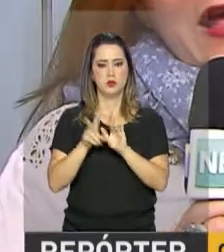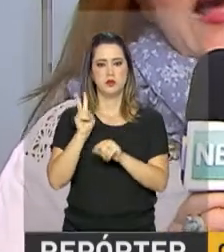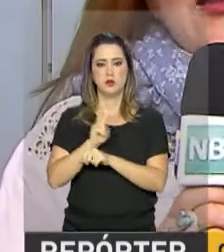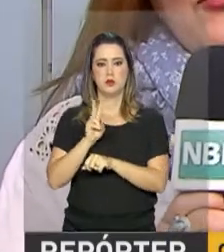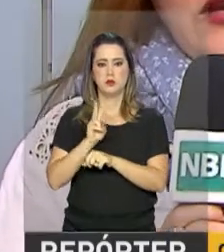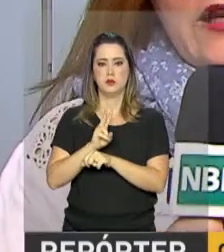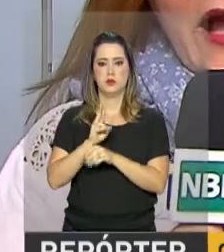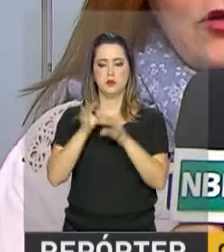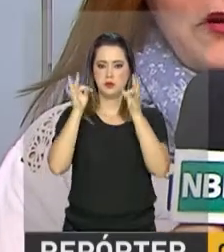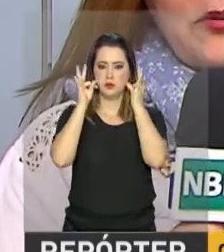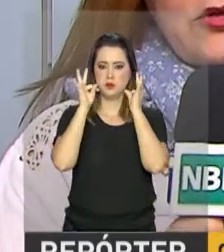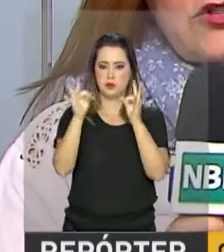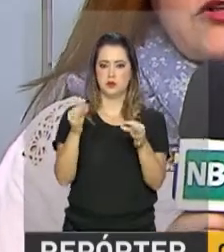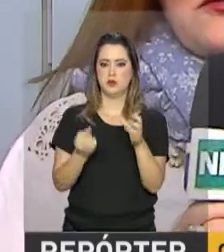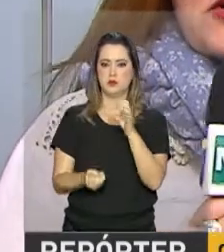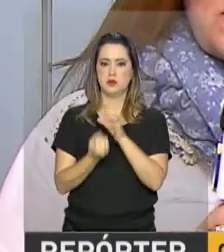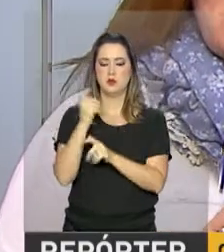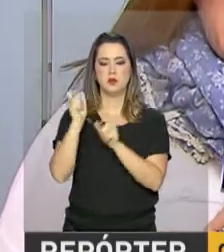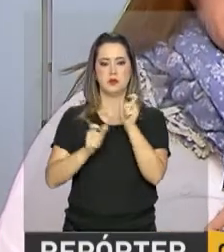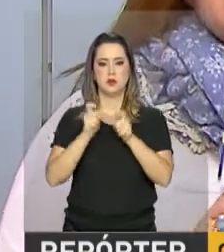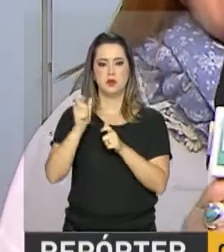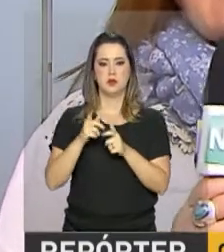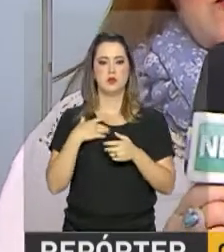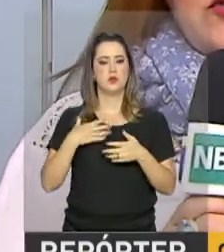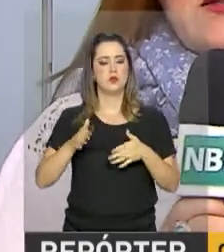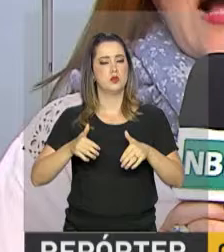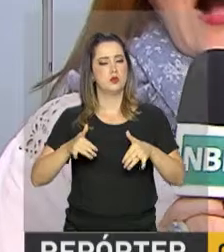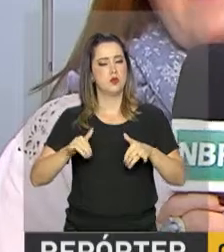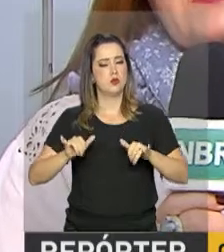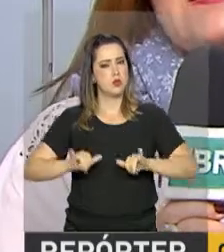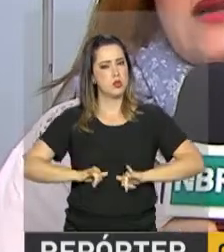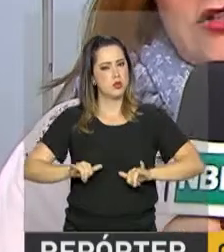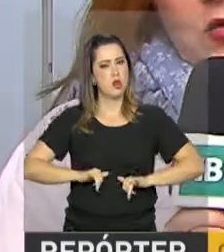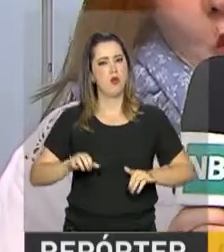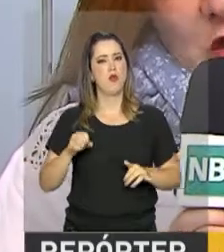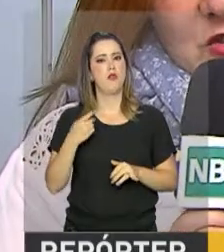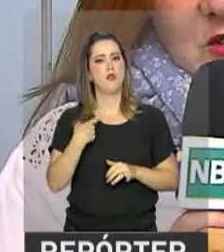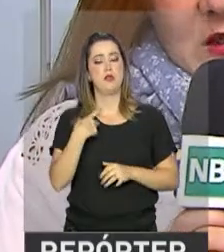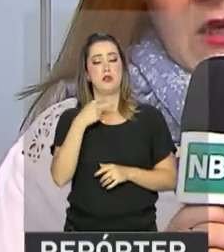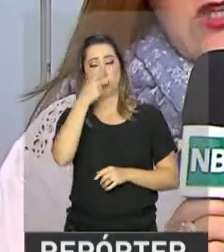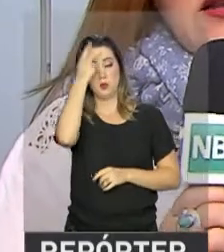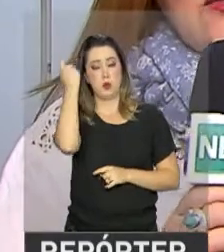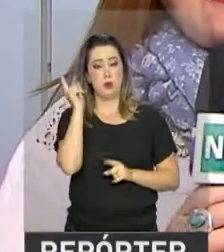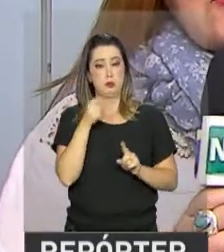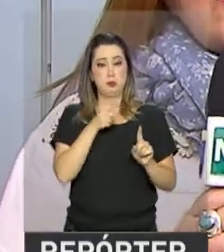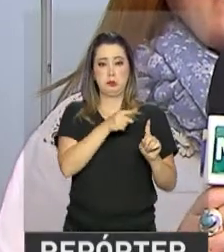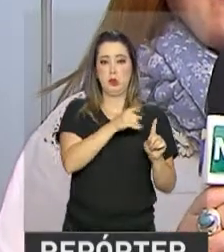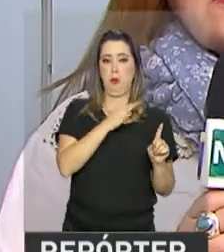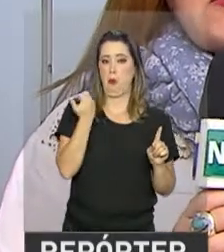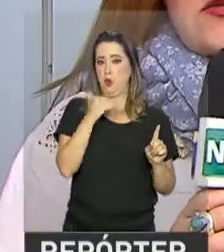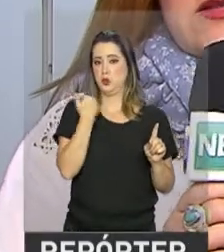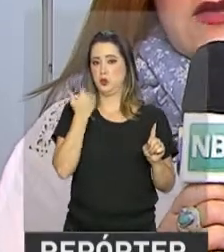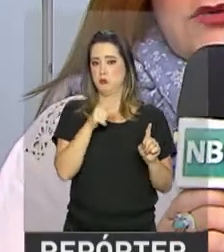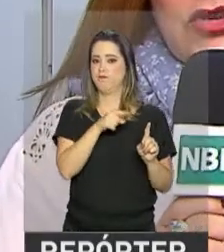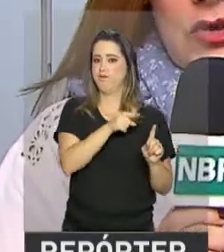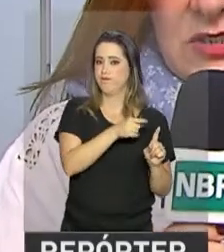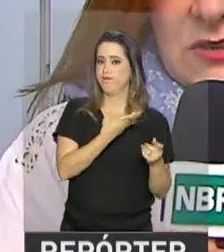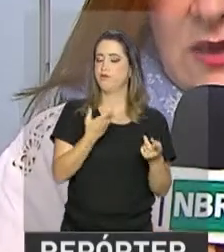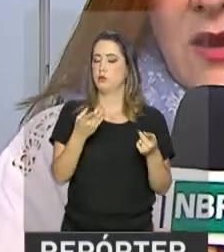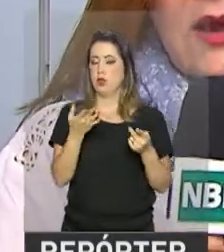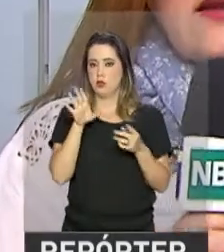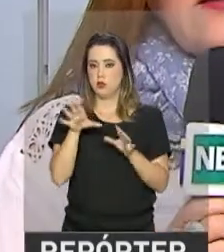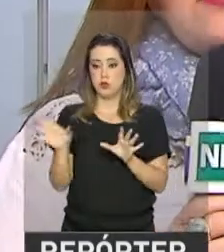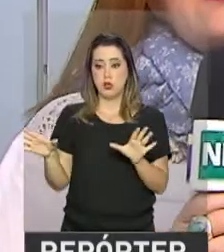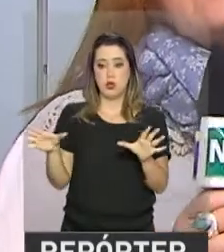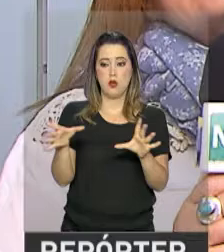anos ele foi criado para proteger vítimas e testemunhas ameaçadas de morte e que já tenham sido acolhidas pelo sistema de justiça